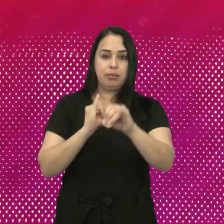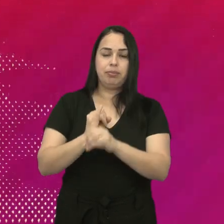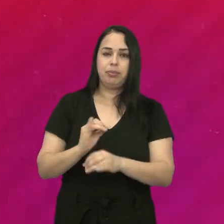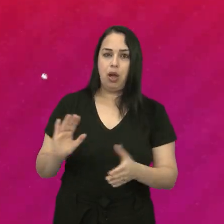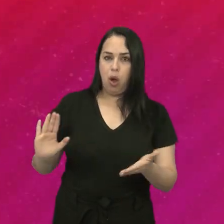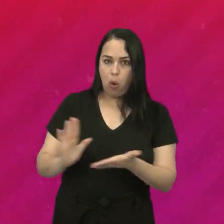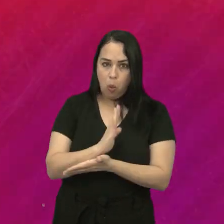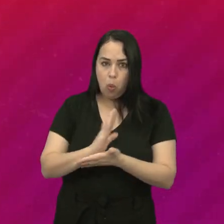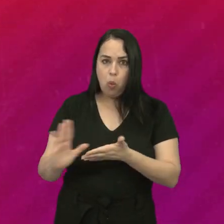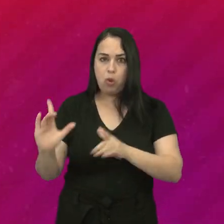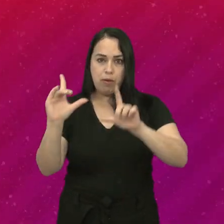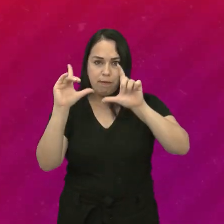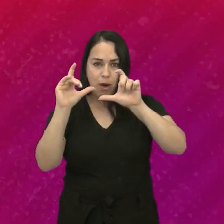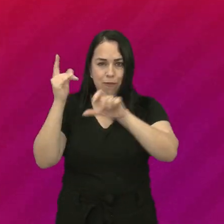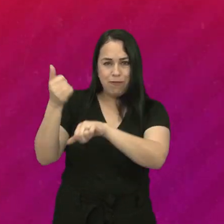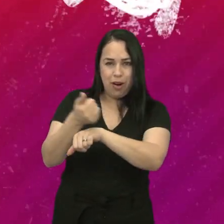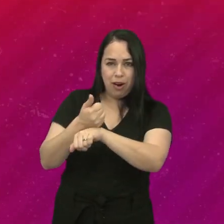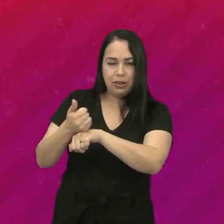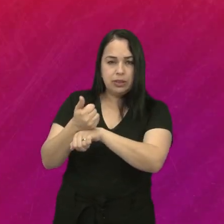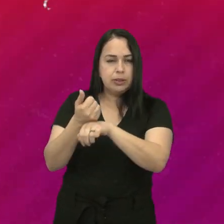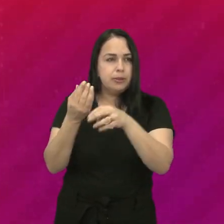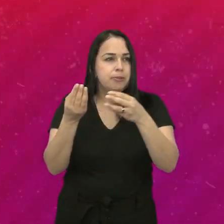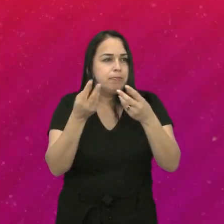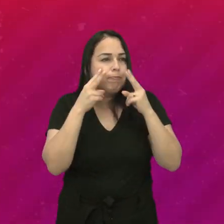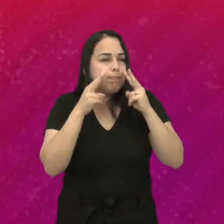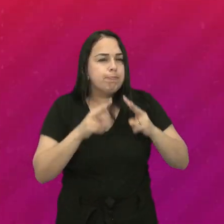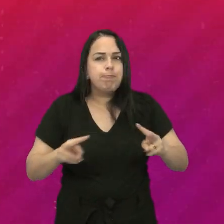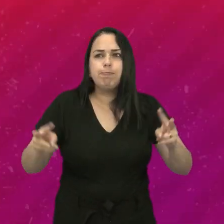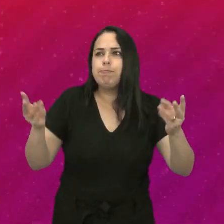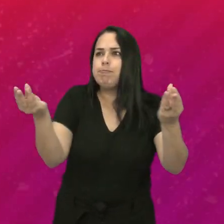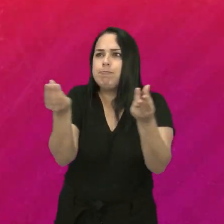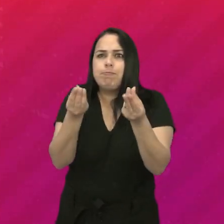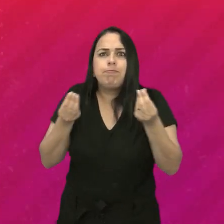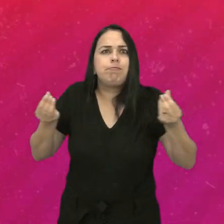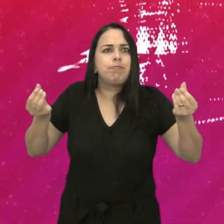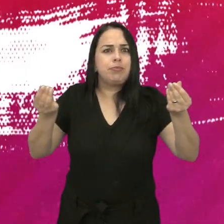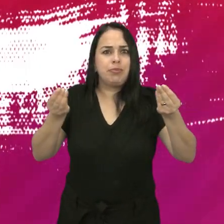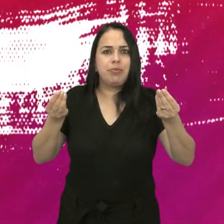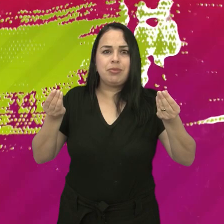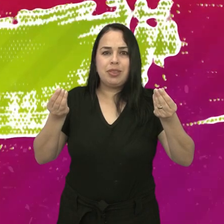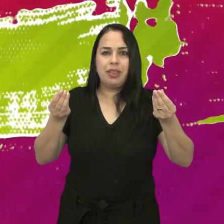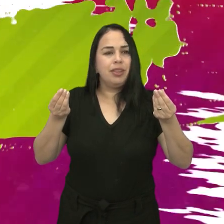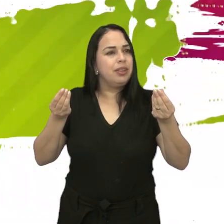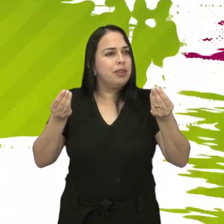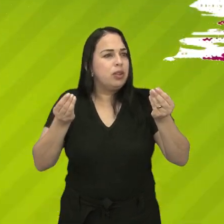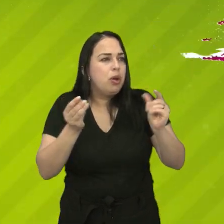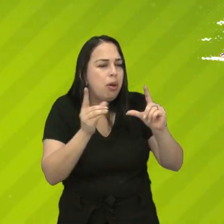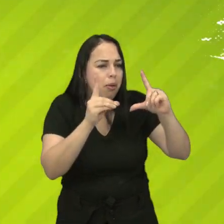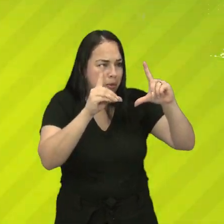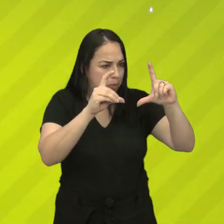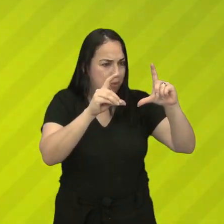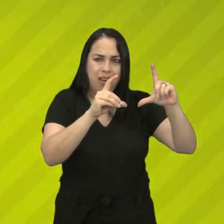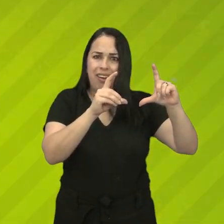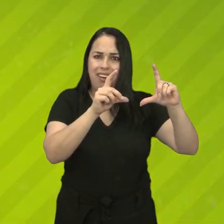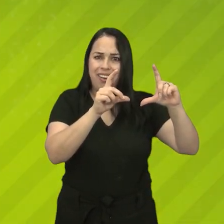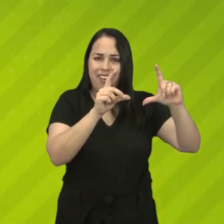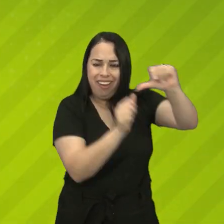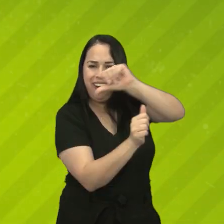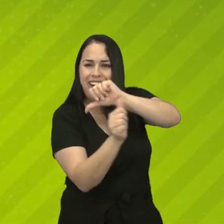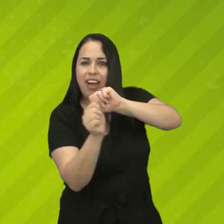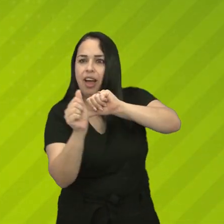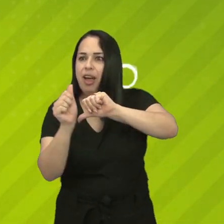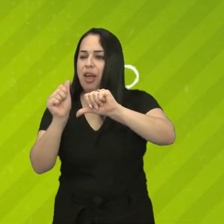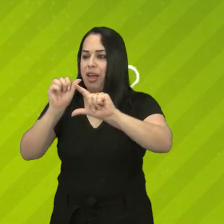Existem fotógrafos com olhares tão aguçados para a composição de uma imagem que eles transformam o que seriam simples cliques